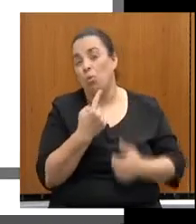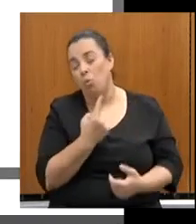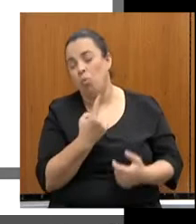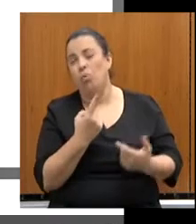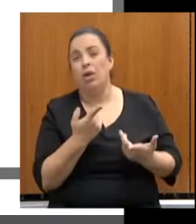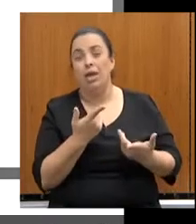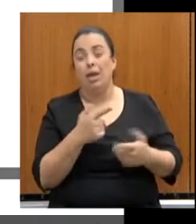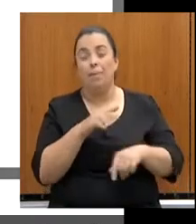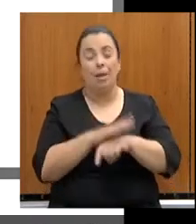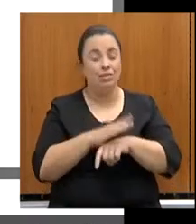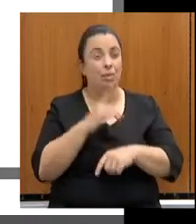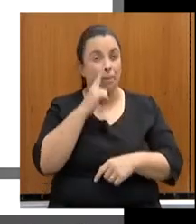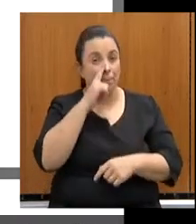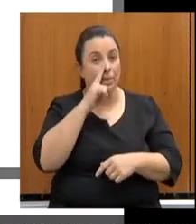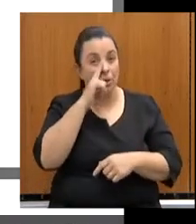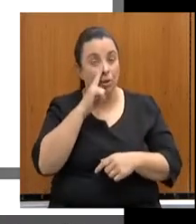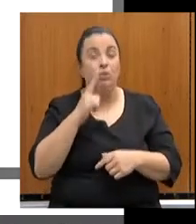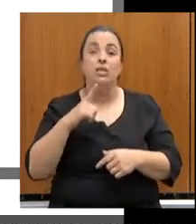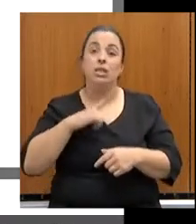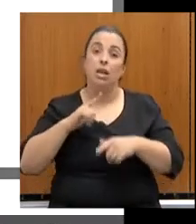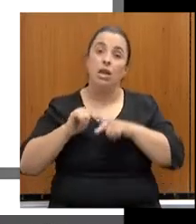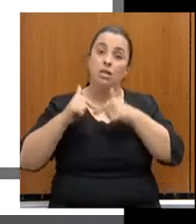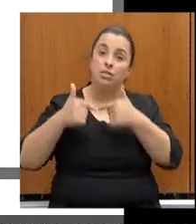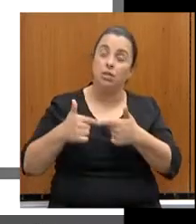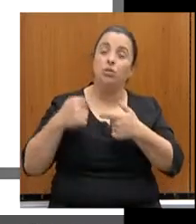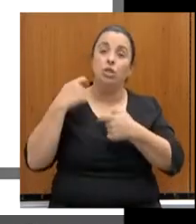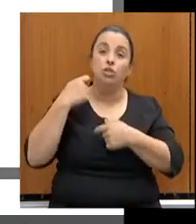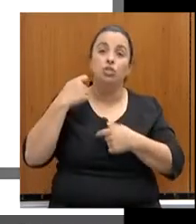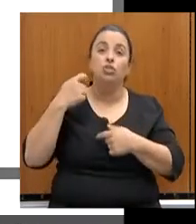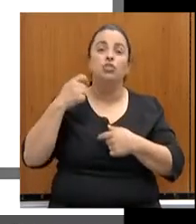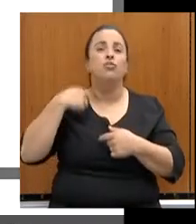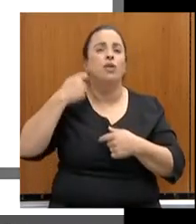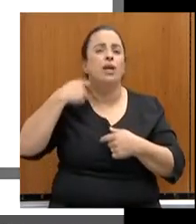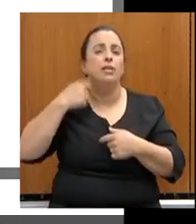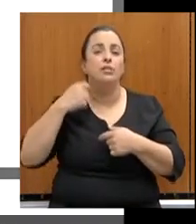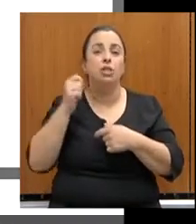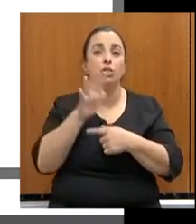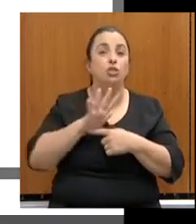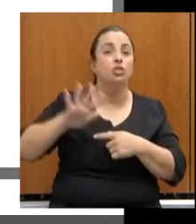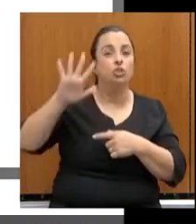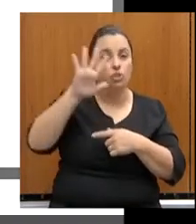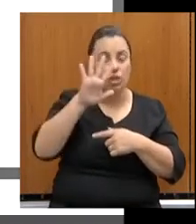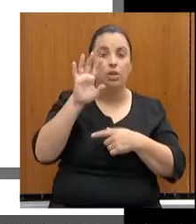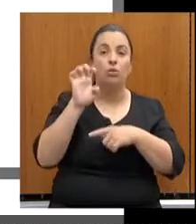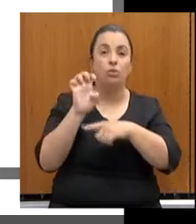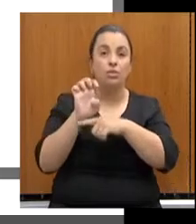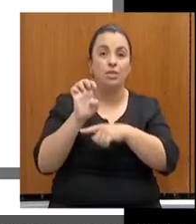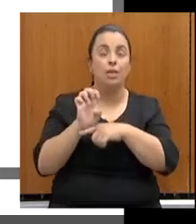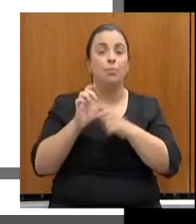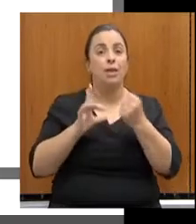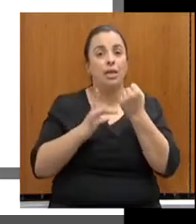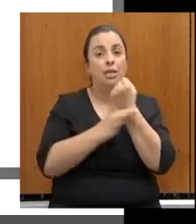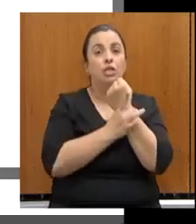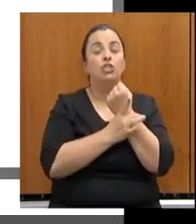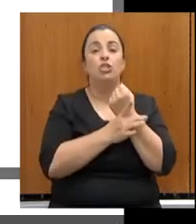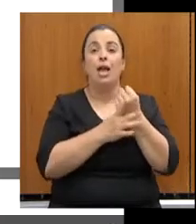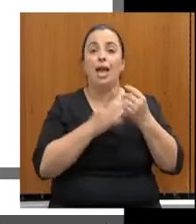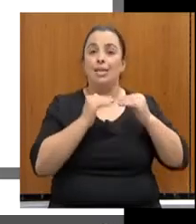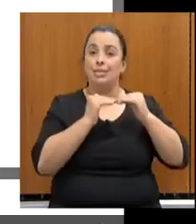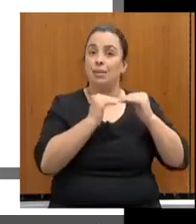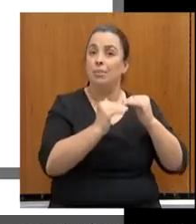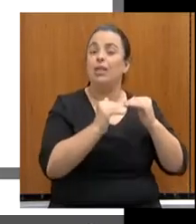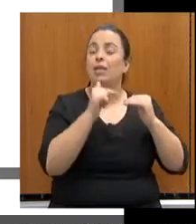O que é a ações da Advocacia Geral do Estado para garantia da condição de estabilidade dessa barragem